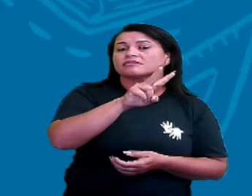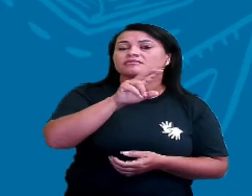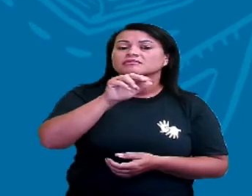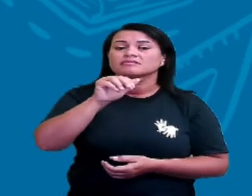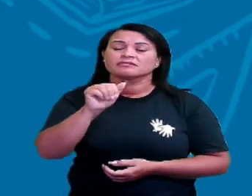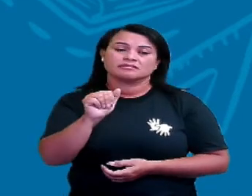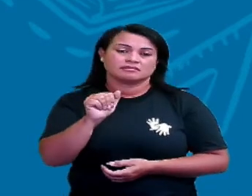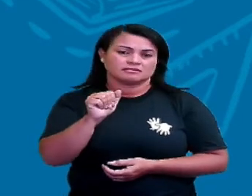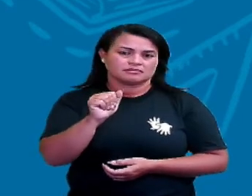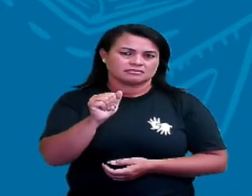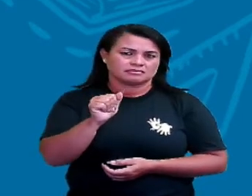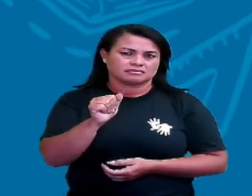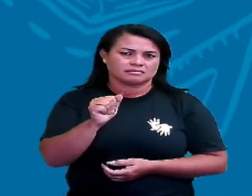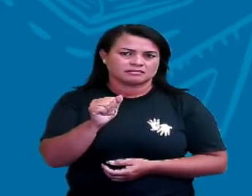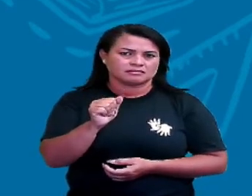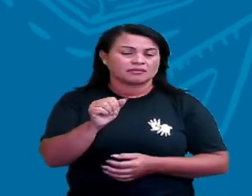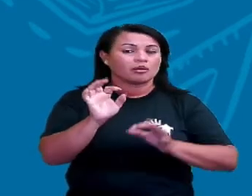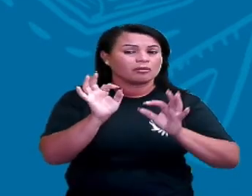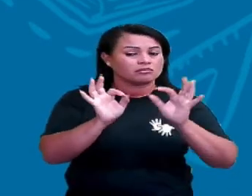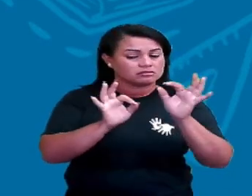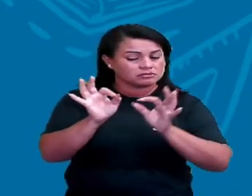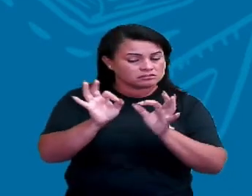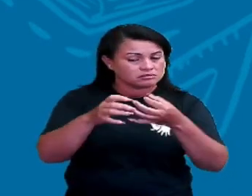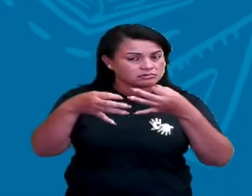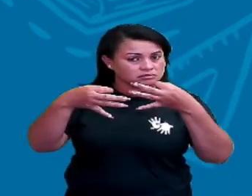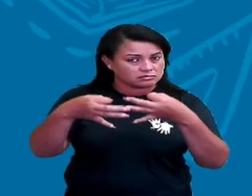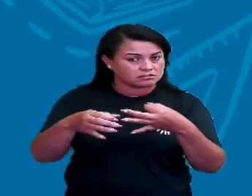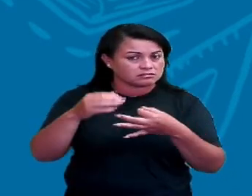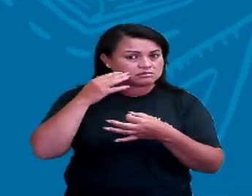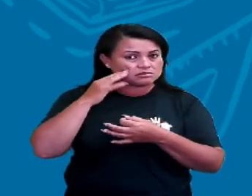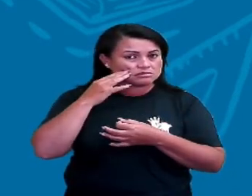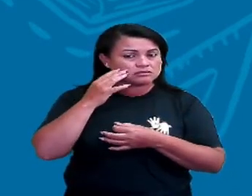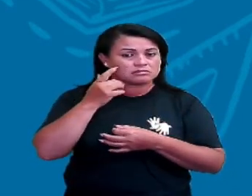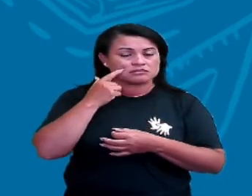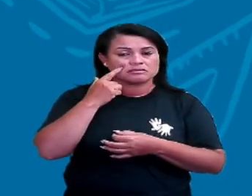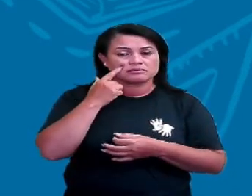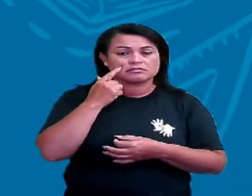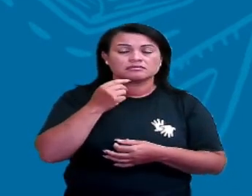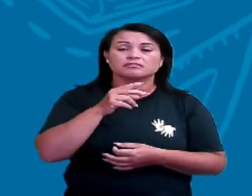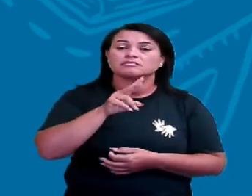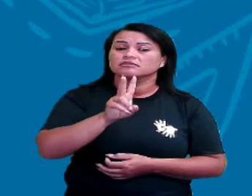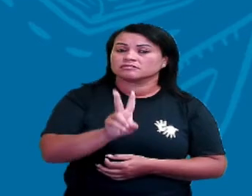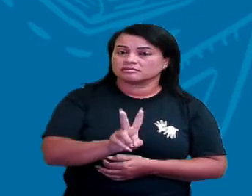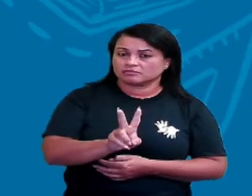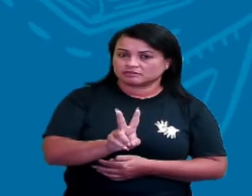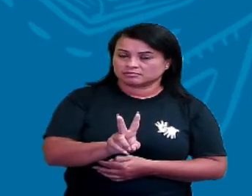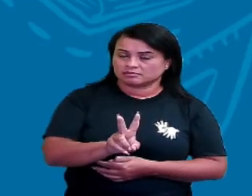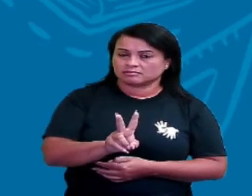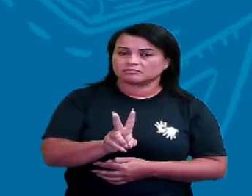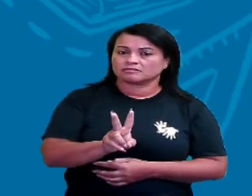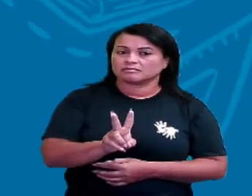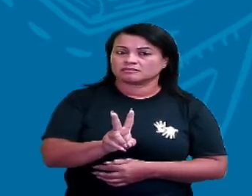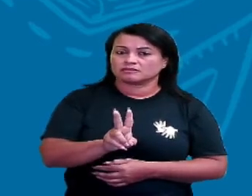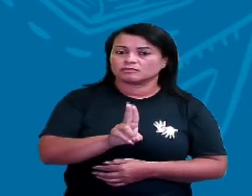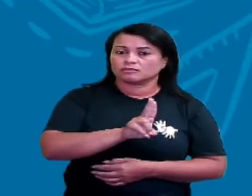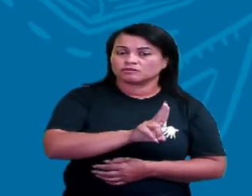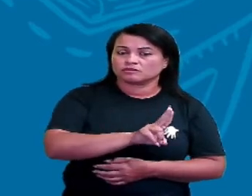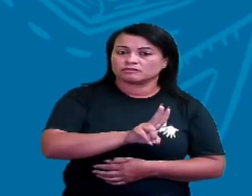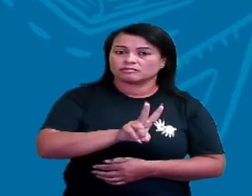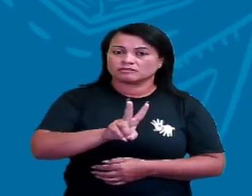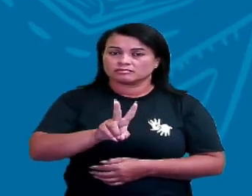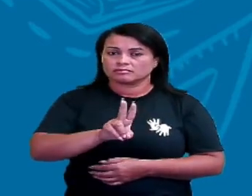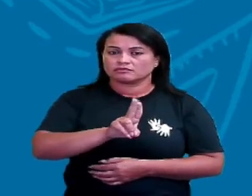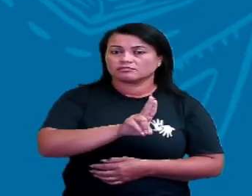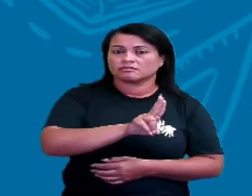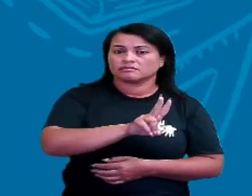o A, mas eu preciso colocar na ordem certa, tá certo? Então, ó, primeiro eu vou colocar o V para fazer